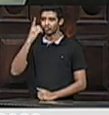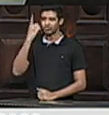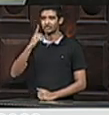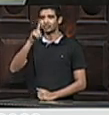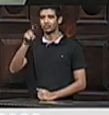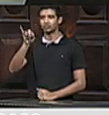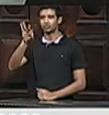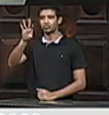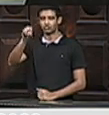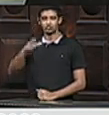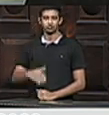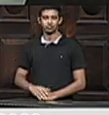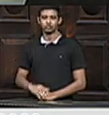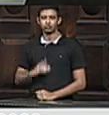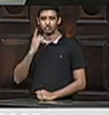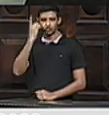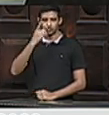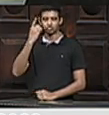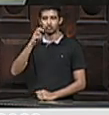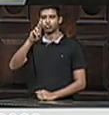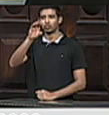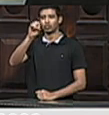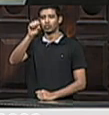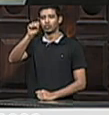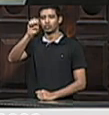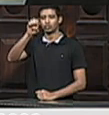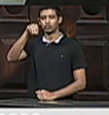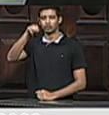mensagem. Só fazendo a observação.